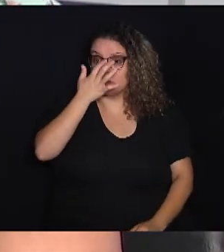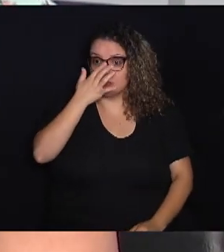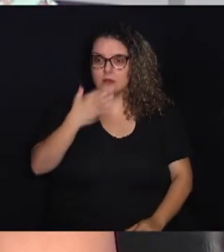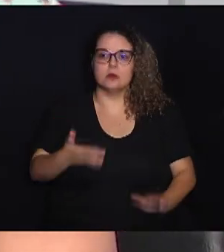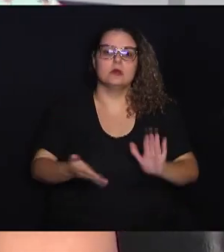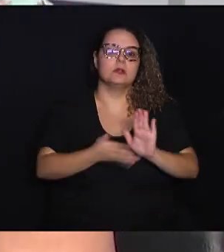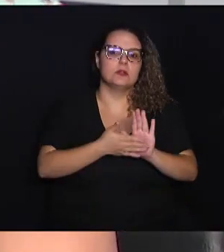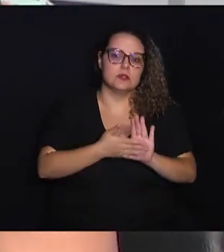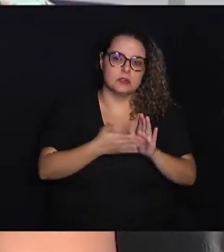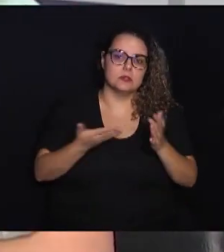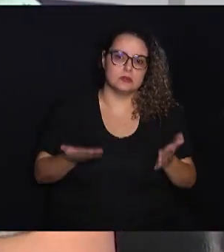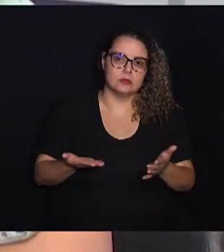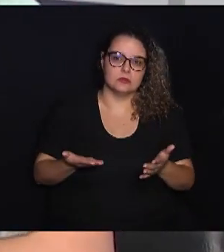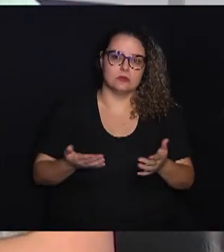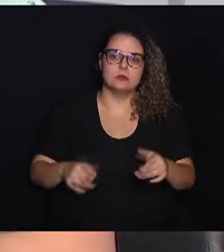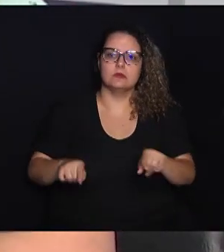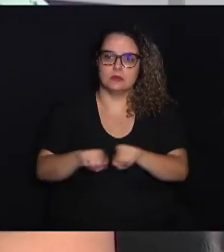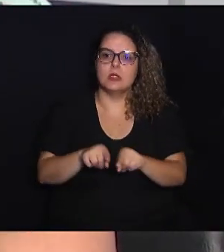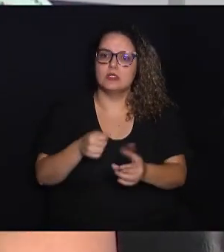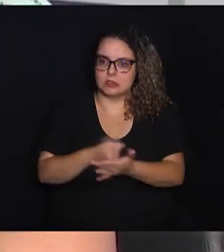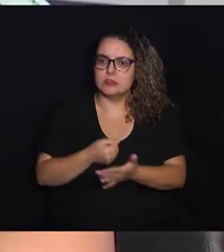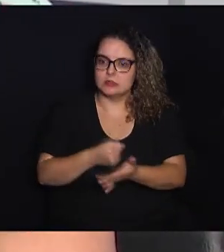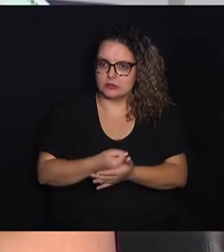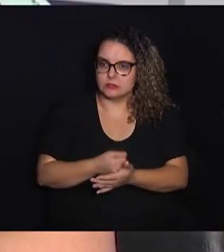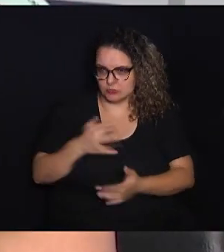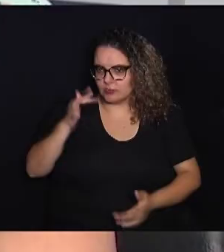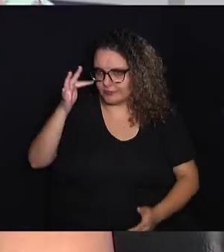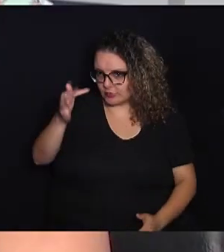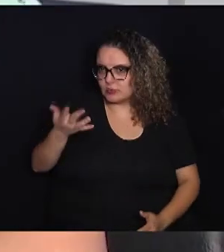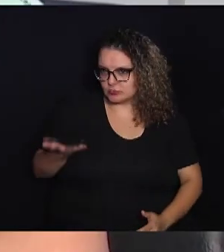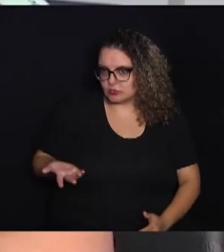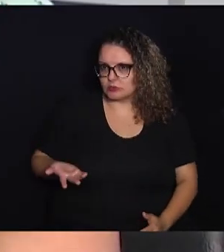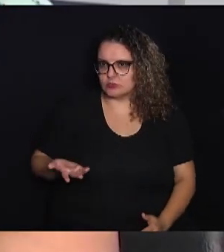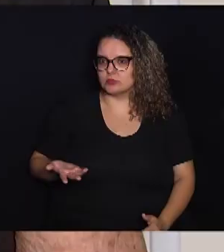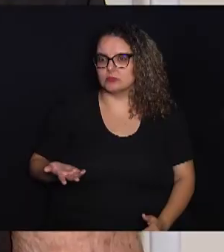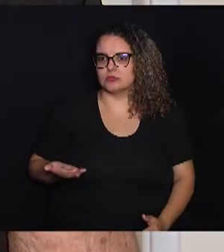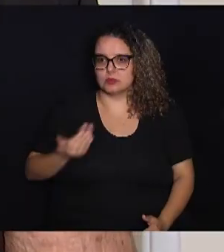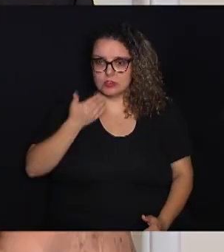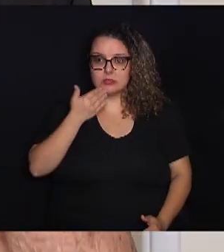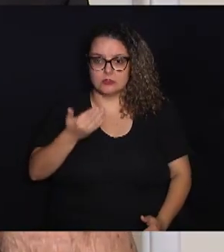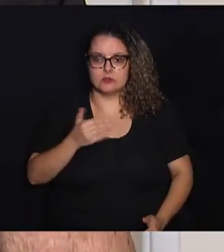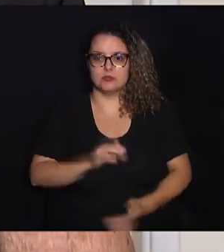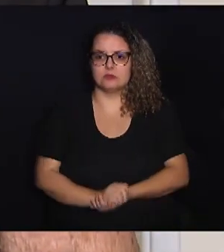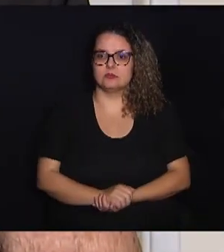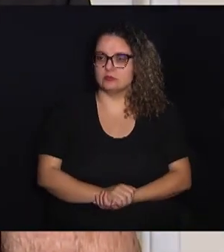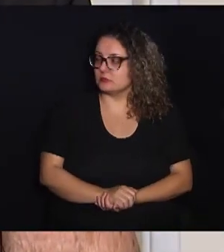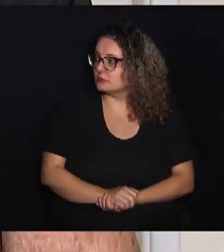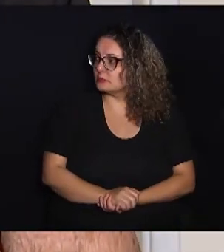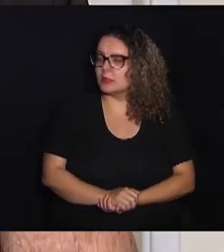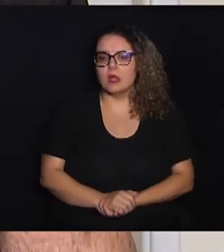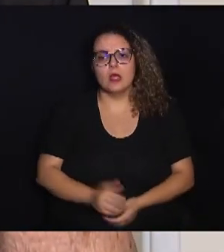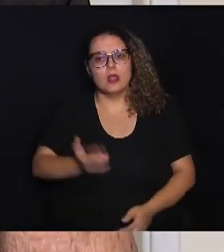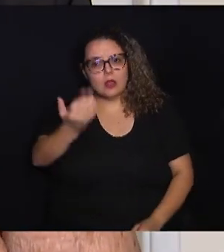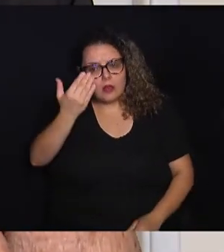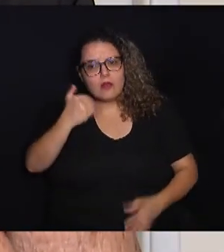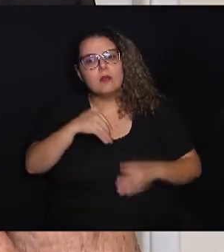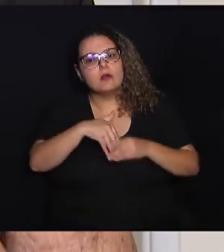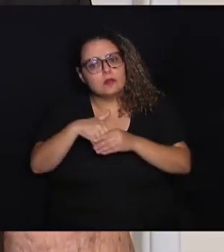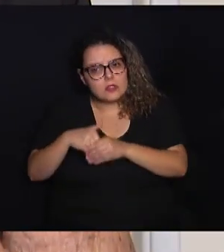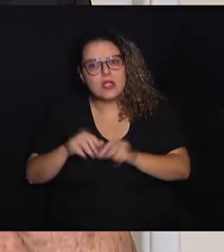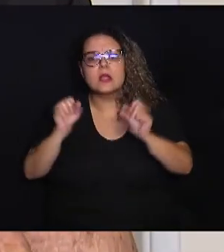propondo, para também cobrar essas demandas. Vamos votar sim,